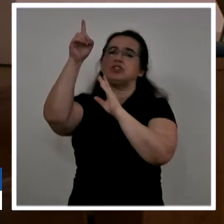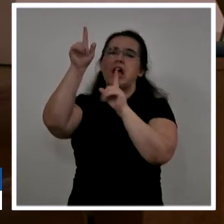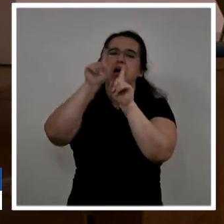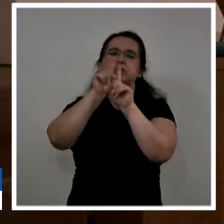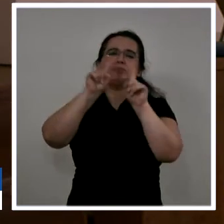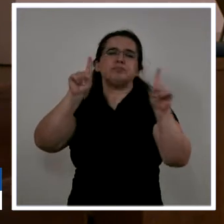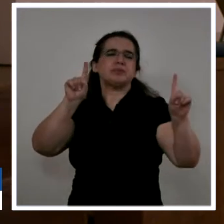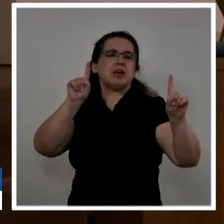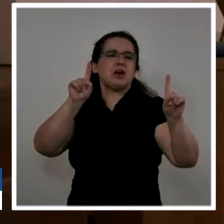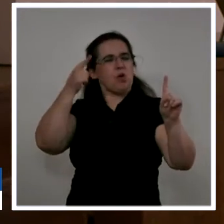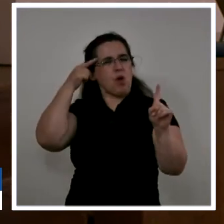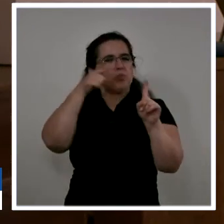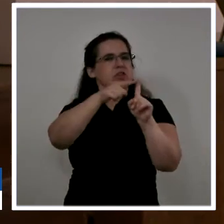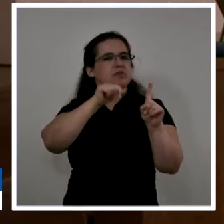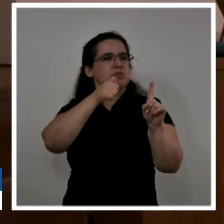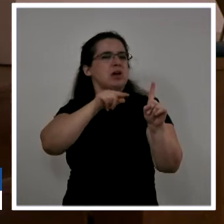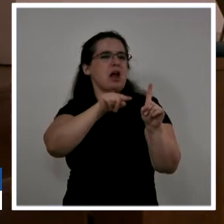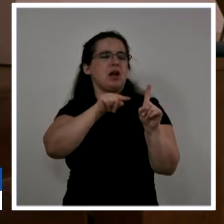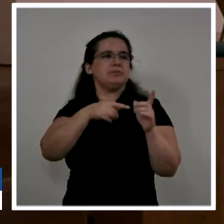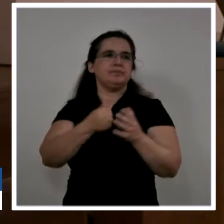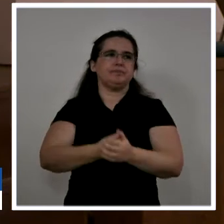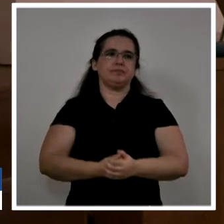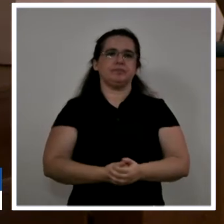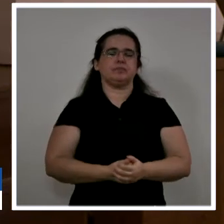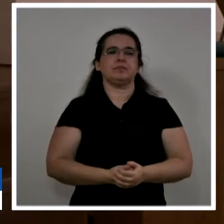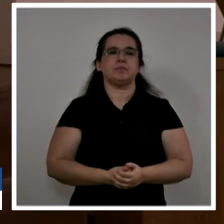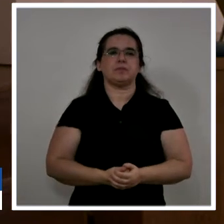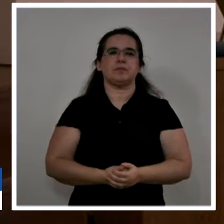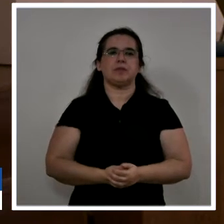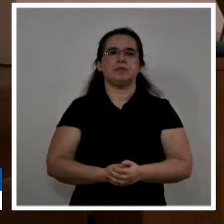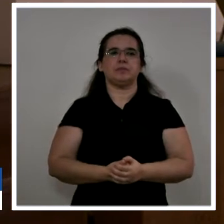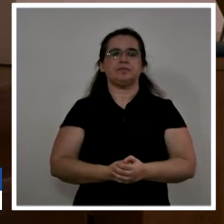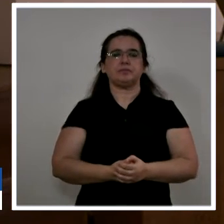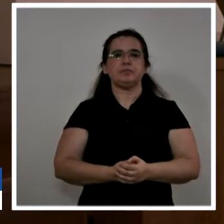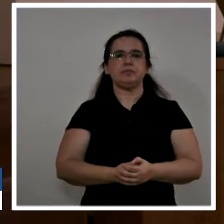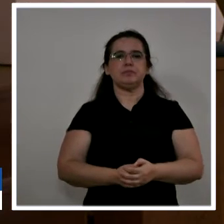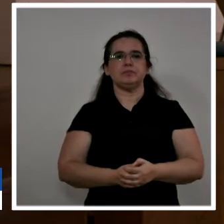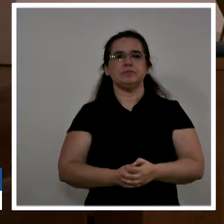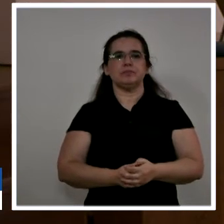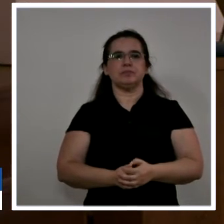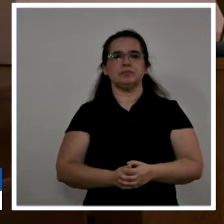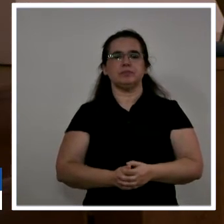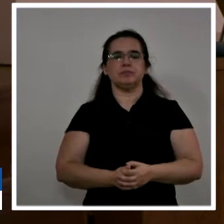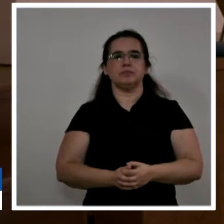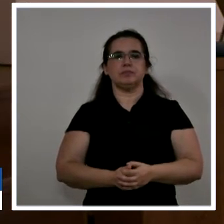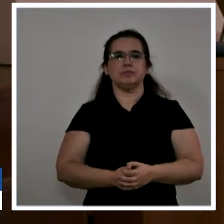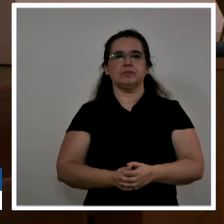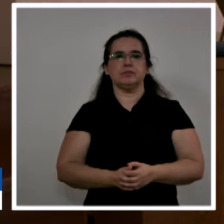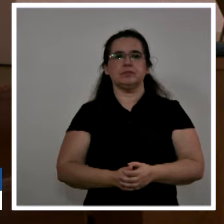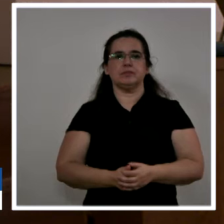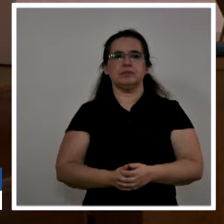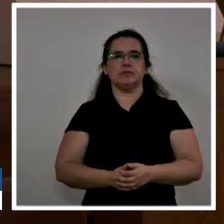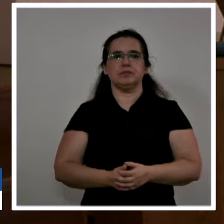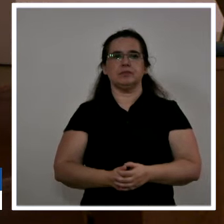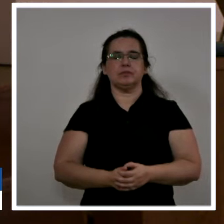hora. And he said, "Abba, Father, all things are possible for you. Take this